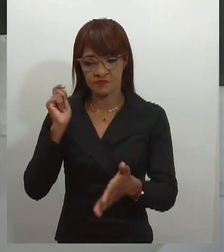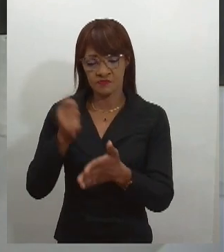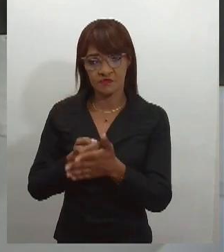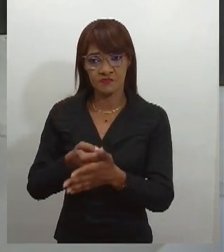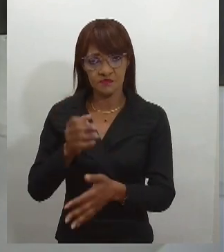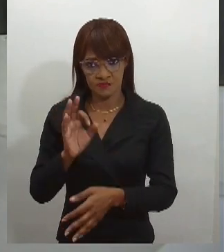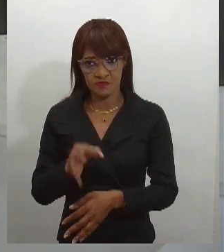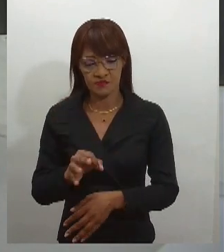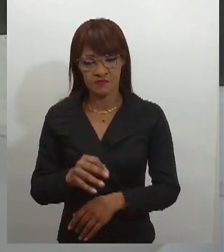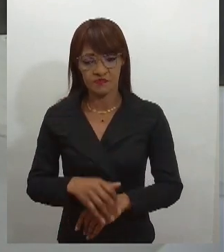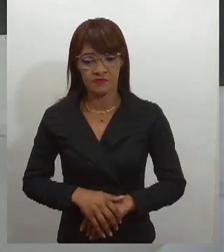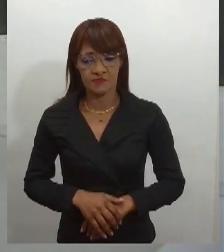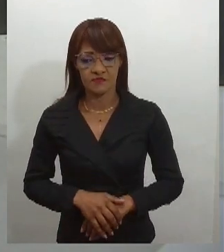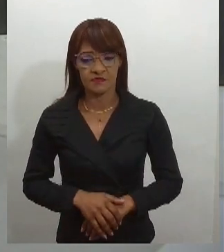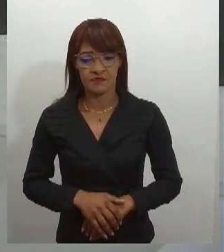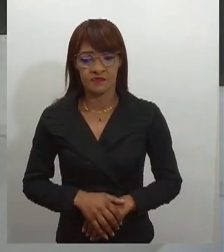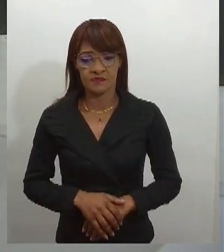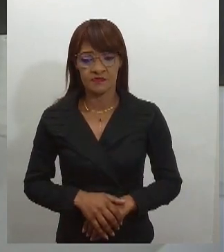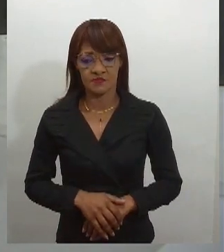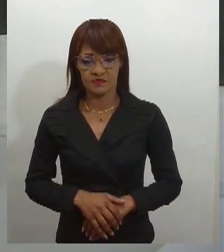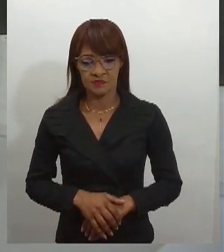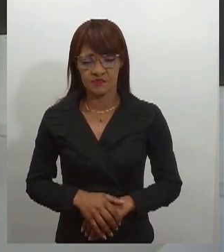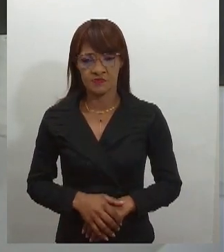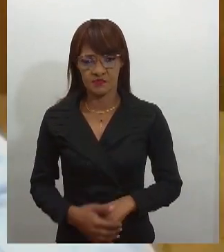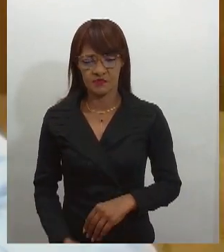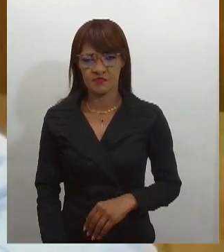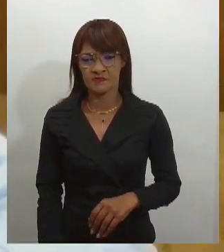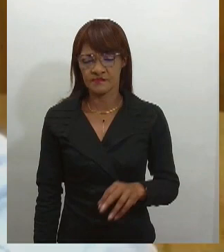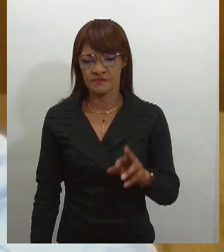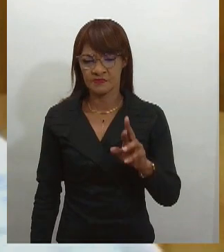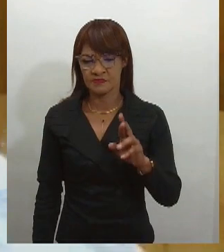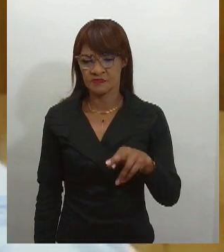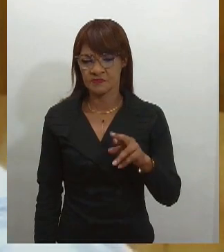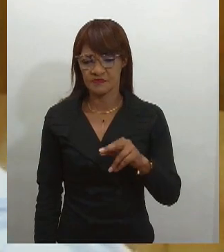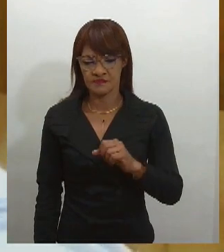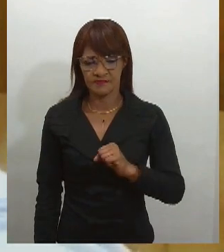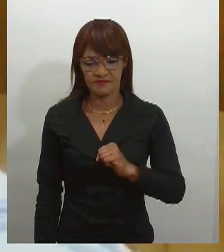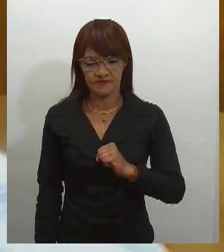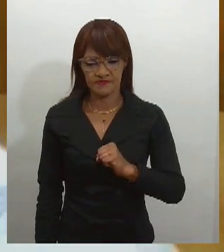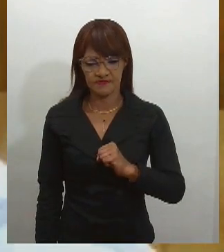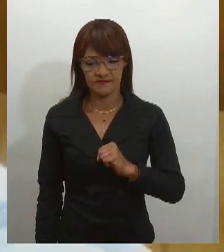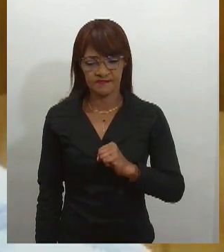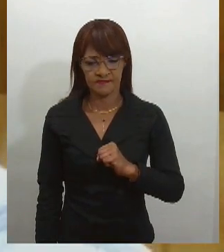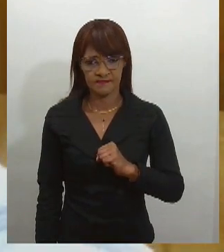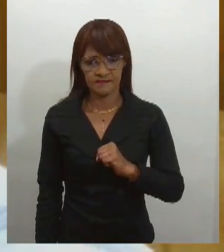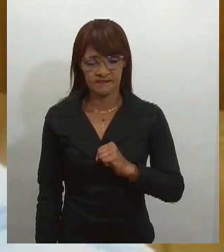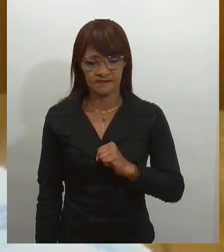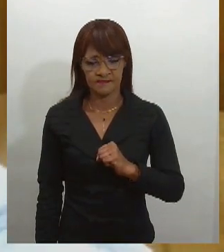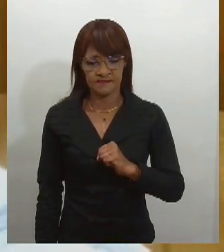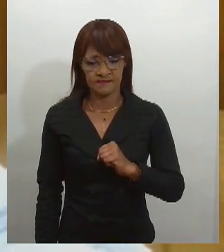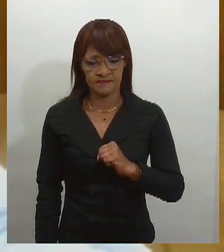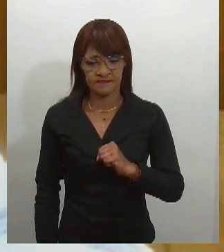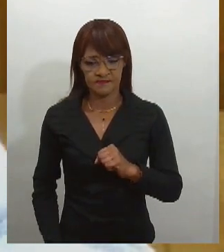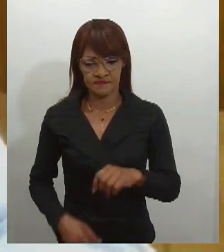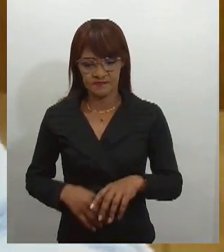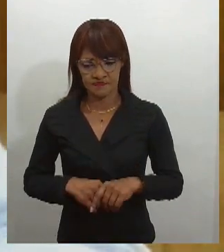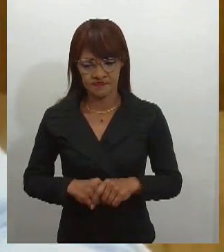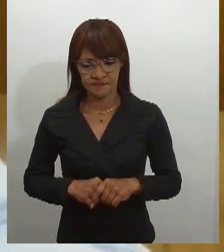isso? Correto, correto. Porque, assim, o que é o crédito rotativo, né, Tiago? A boa pergunta que você fez no